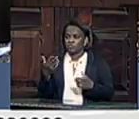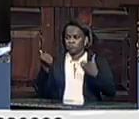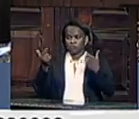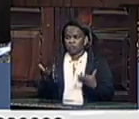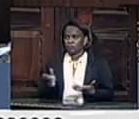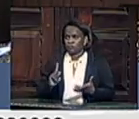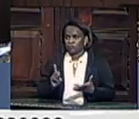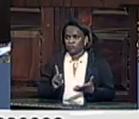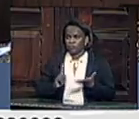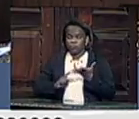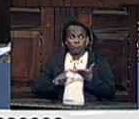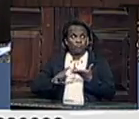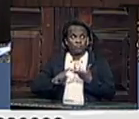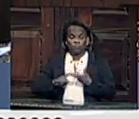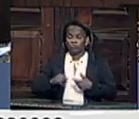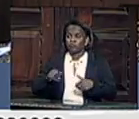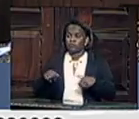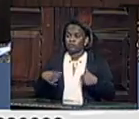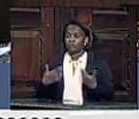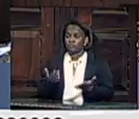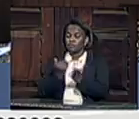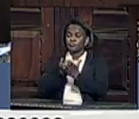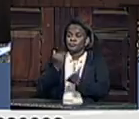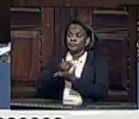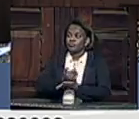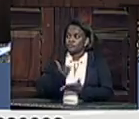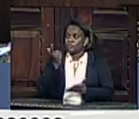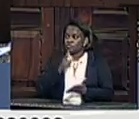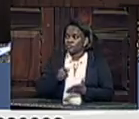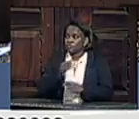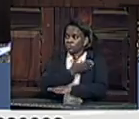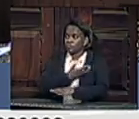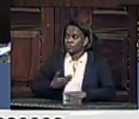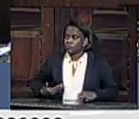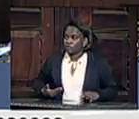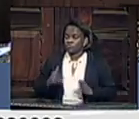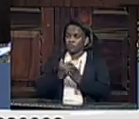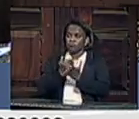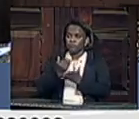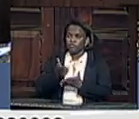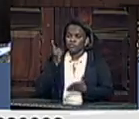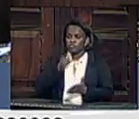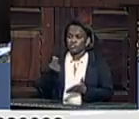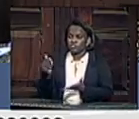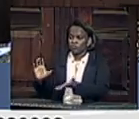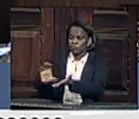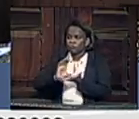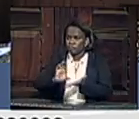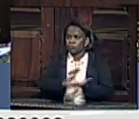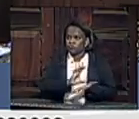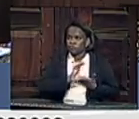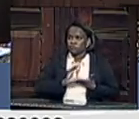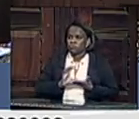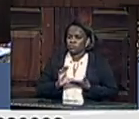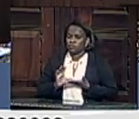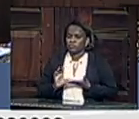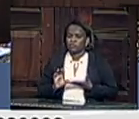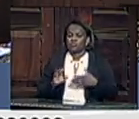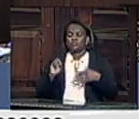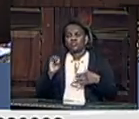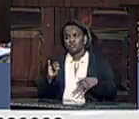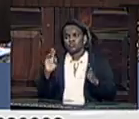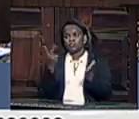ele não detalha quanto a mais o Estado passará a arrecadar